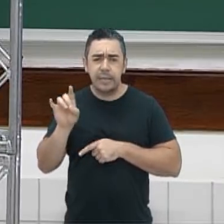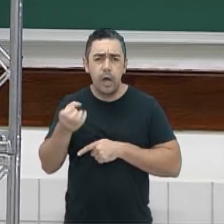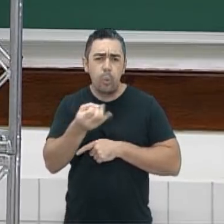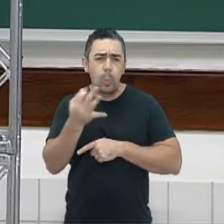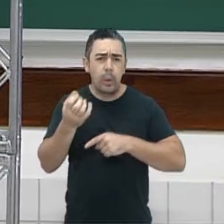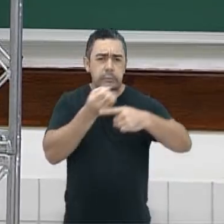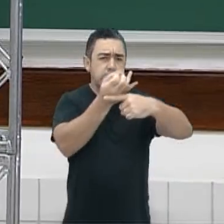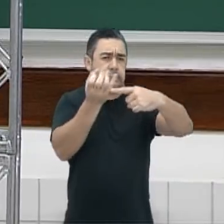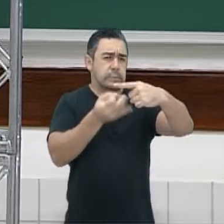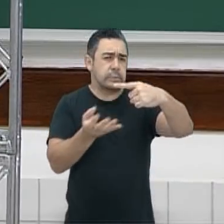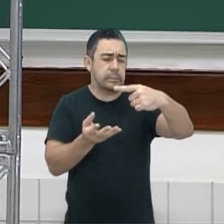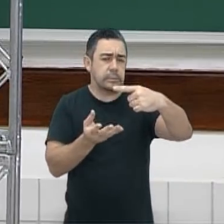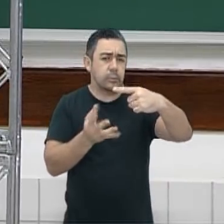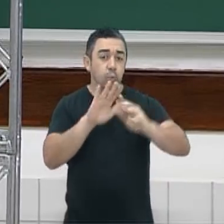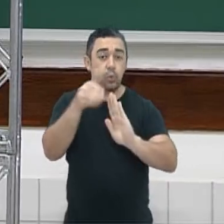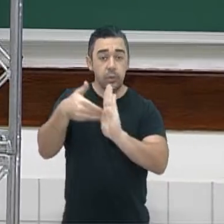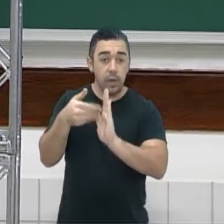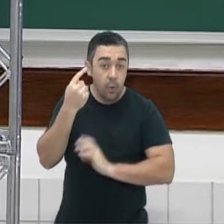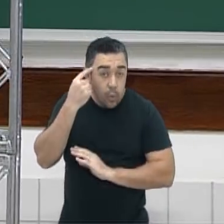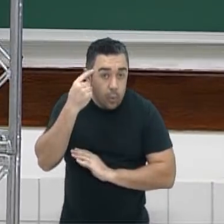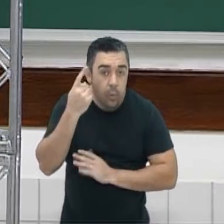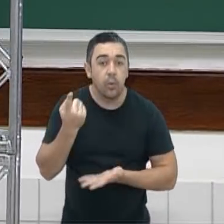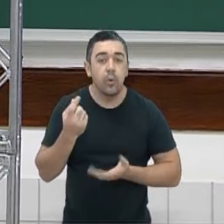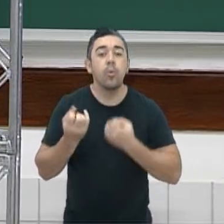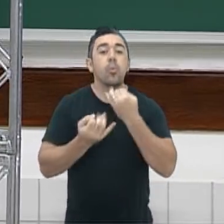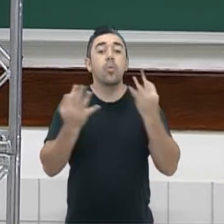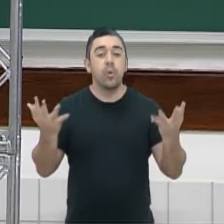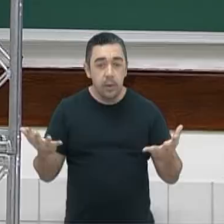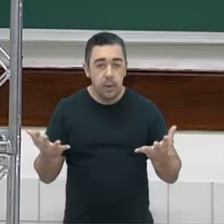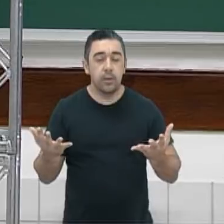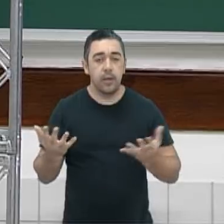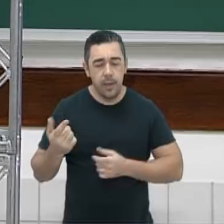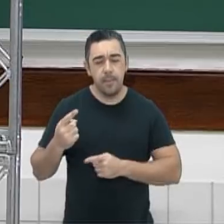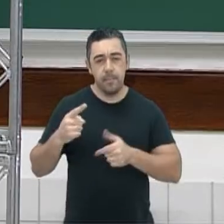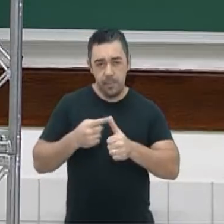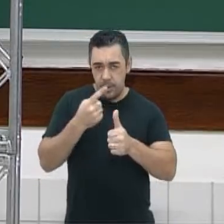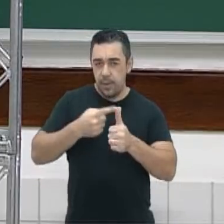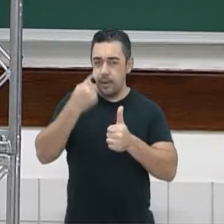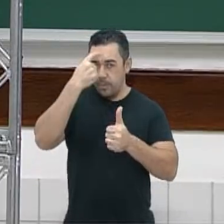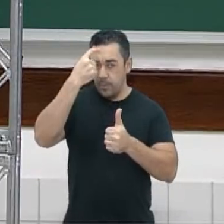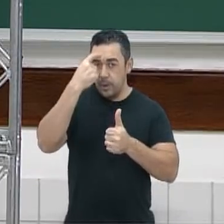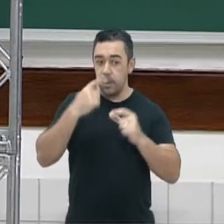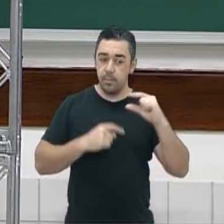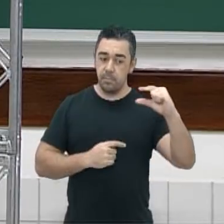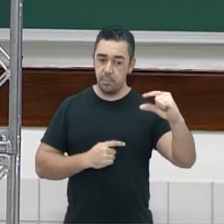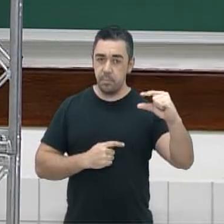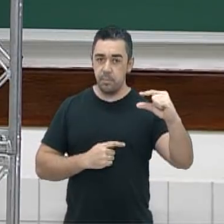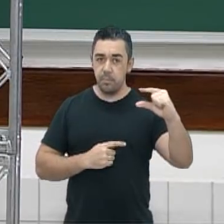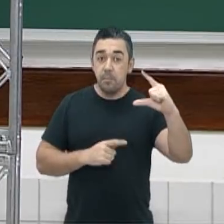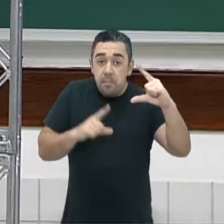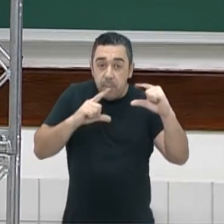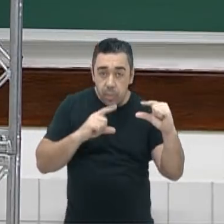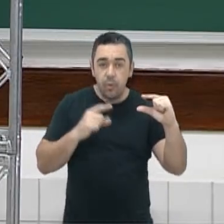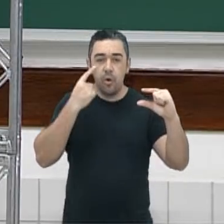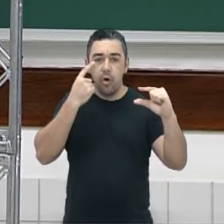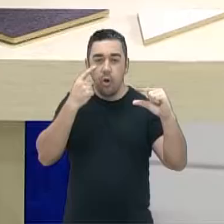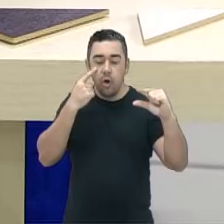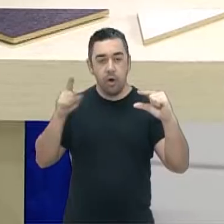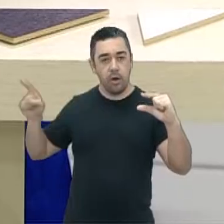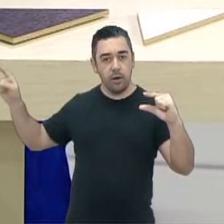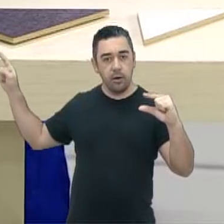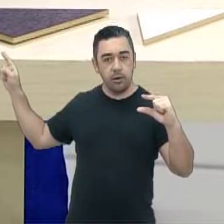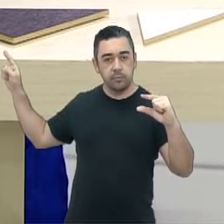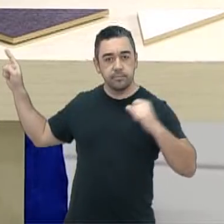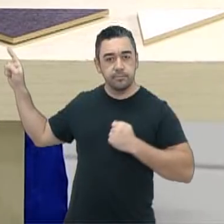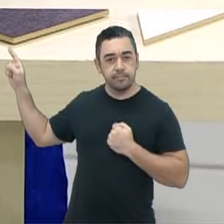do inteiro, a ideia era a gente primeiro pensar na menor peça. Se eu olhar o meu